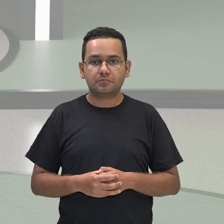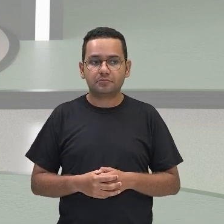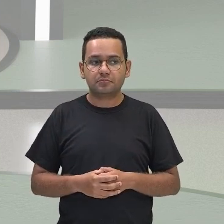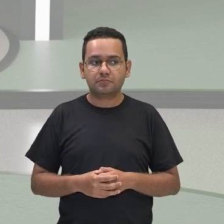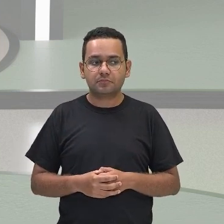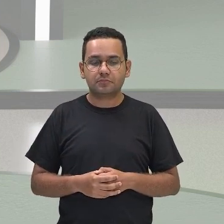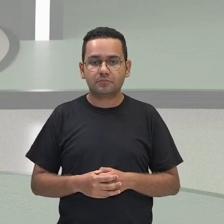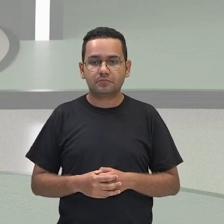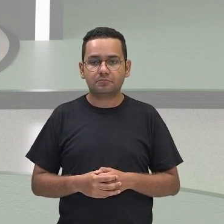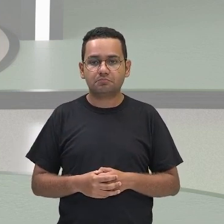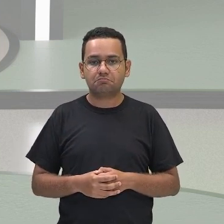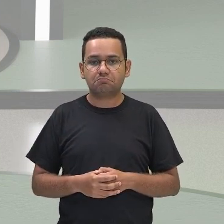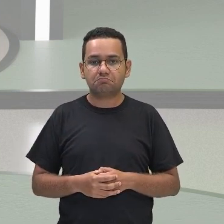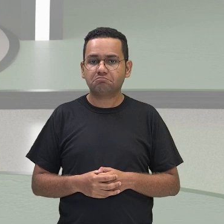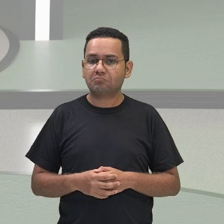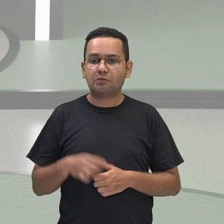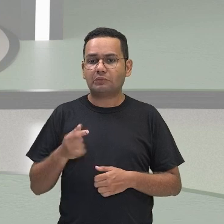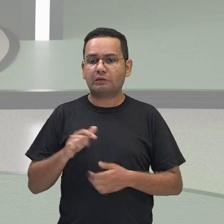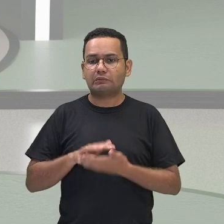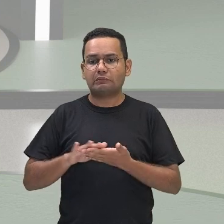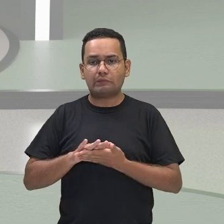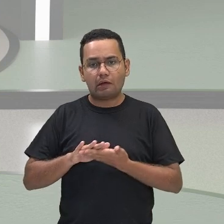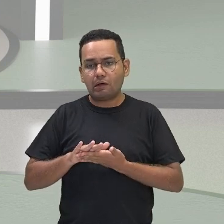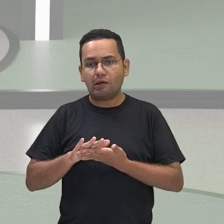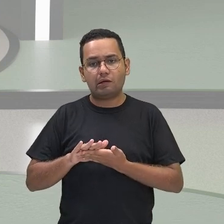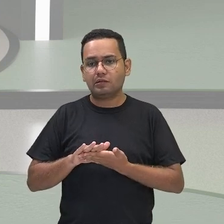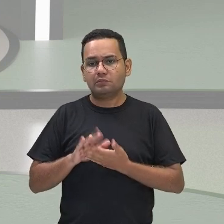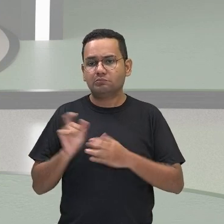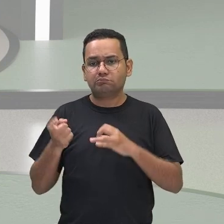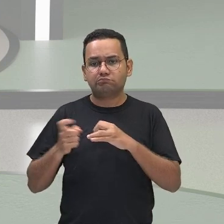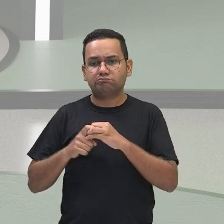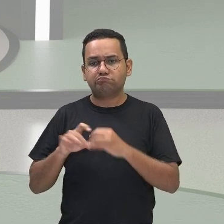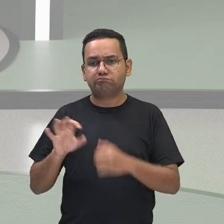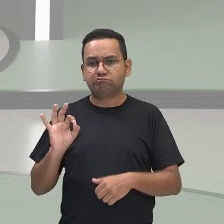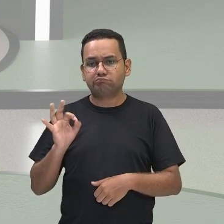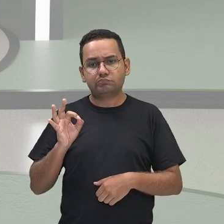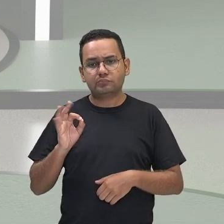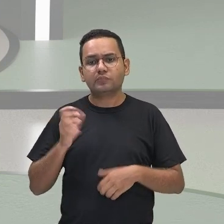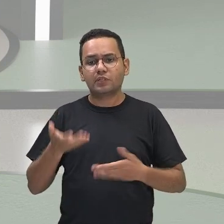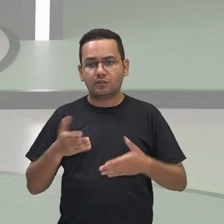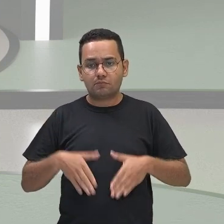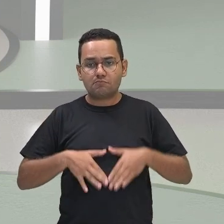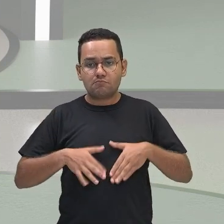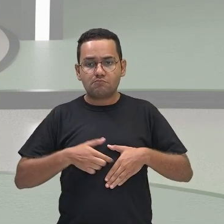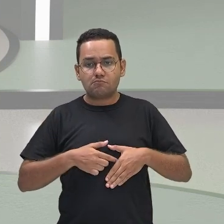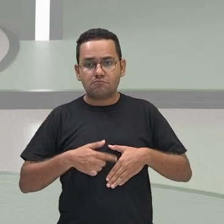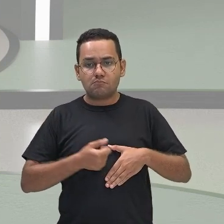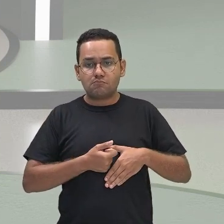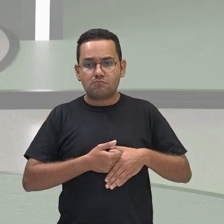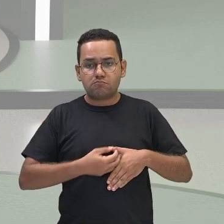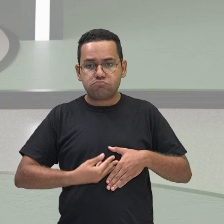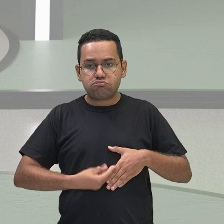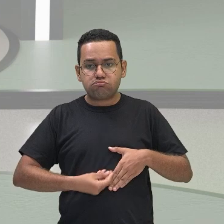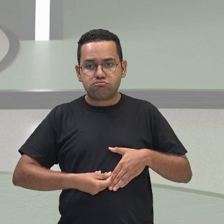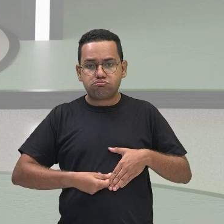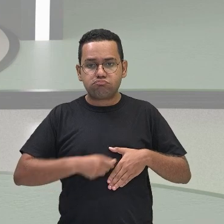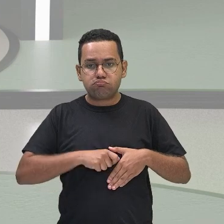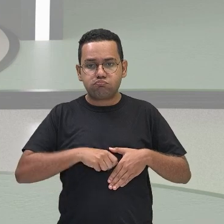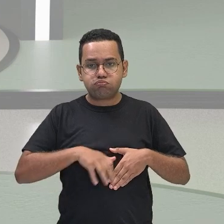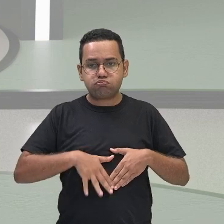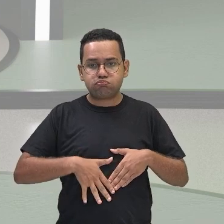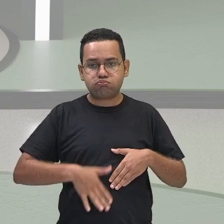não ocorre mais a fecundação e aí ele vai ser descartado no período, né,